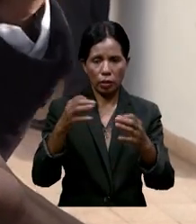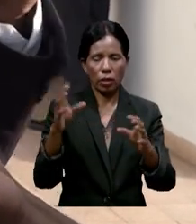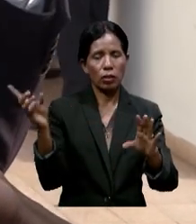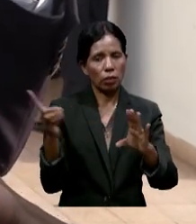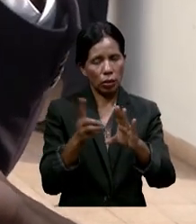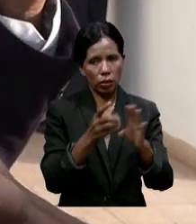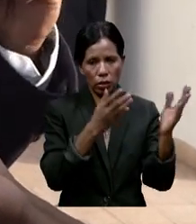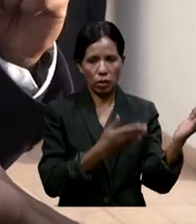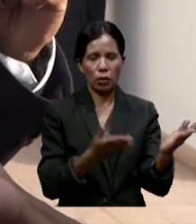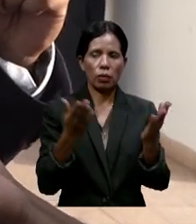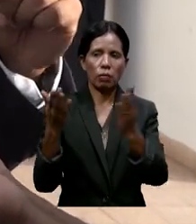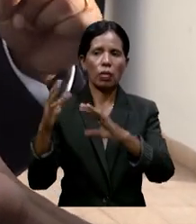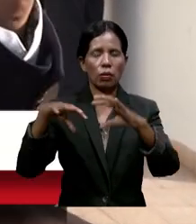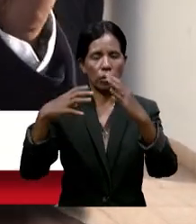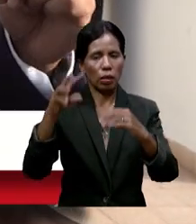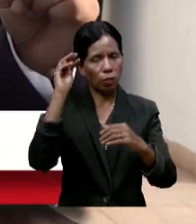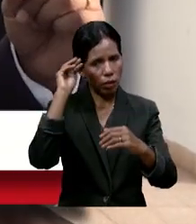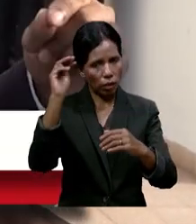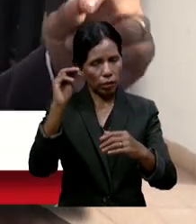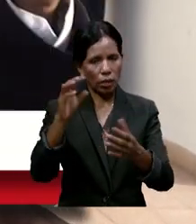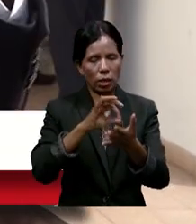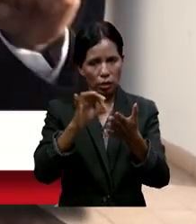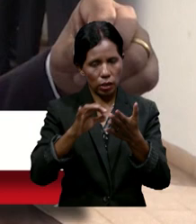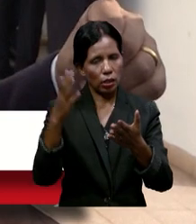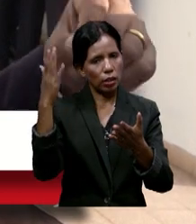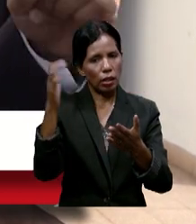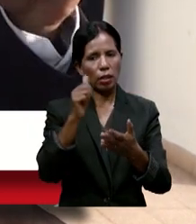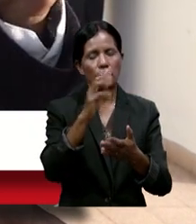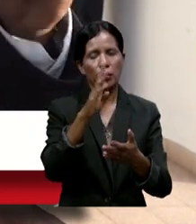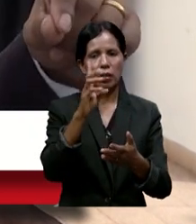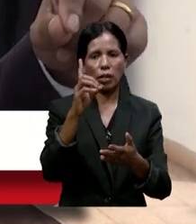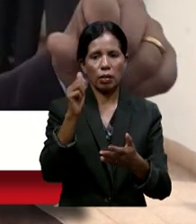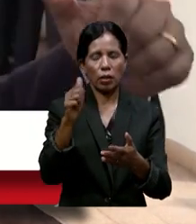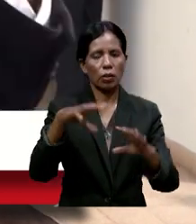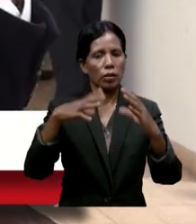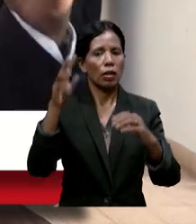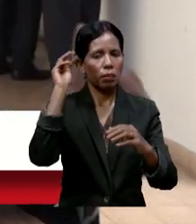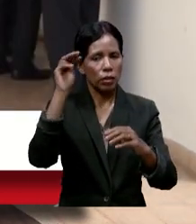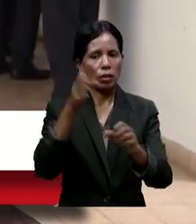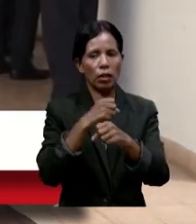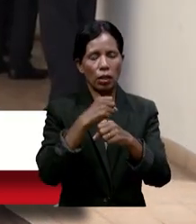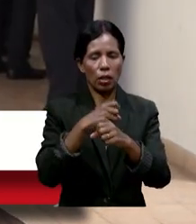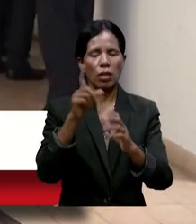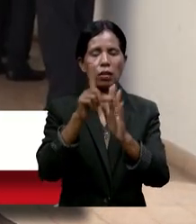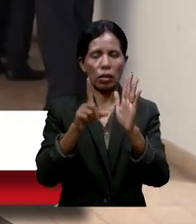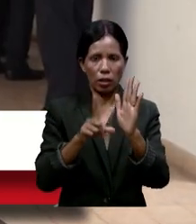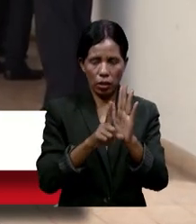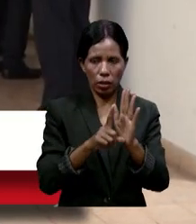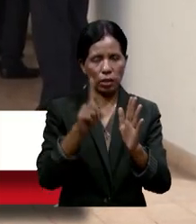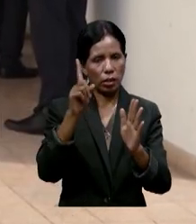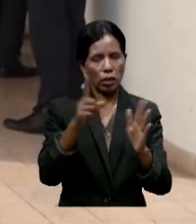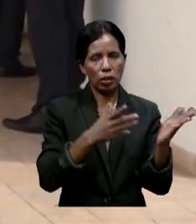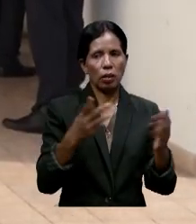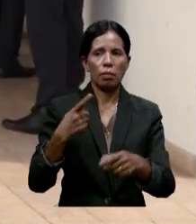beha maka. Assim Abu Dhabi né, lor me conselho ministro há lor resolução ainda, mas lor tuma parlamento para